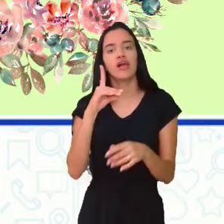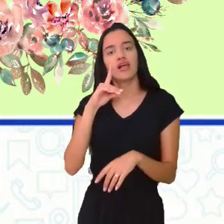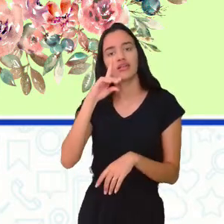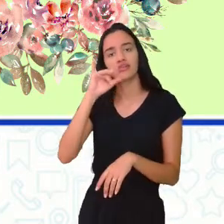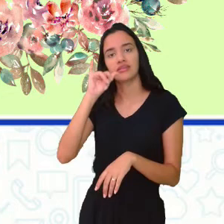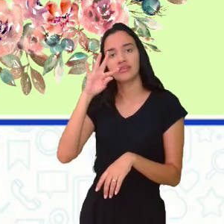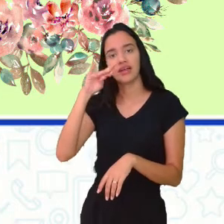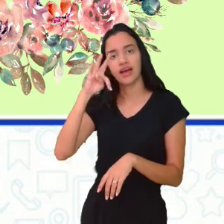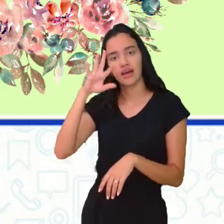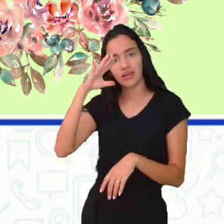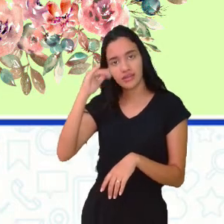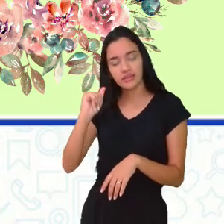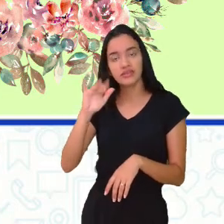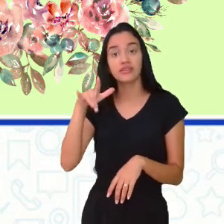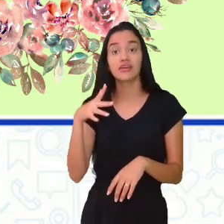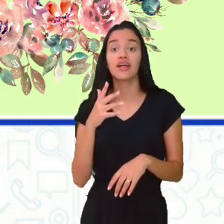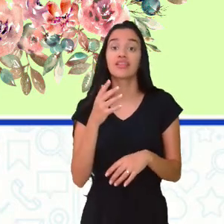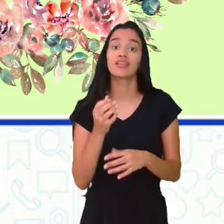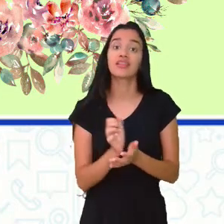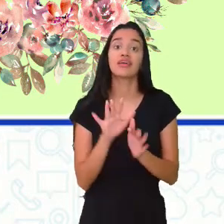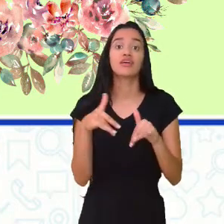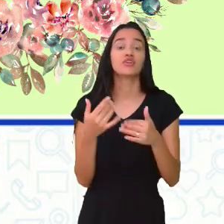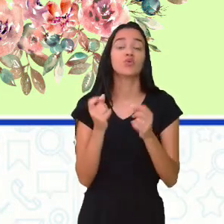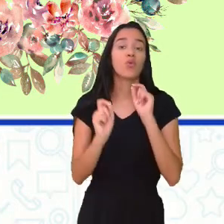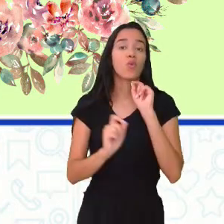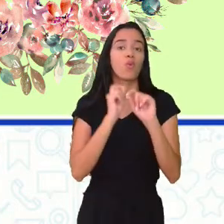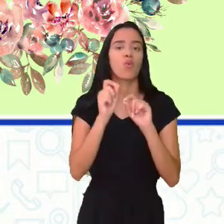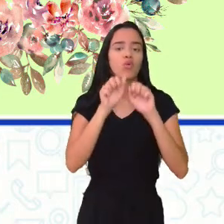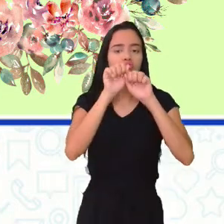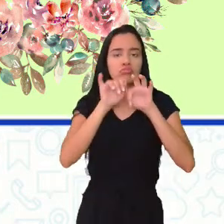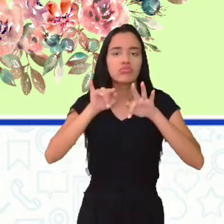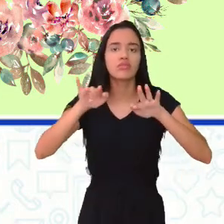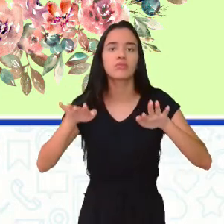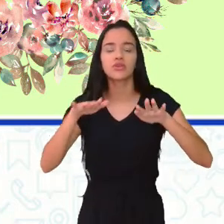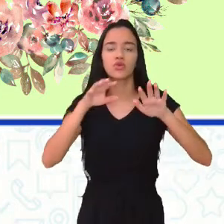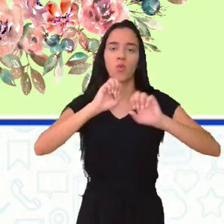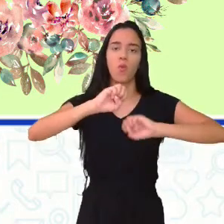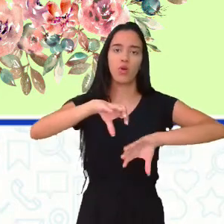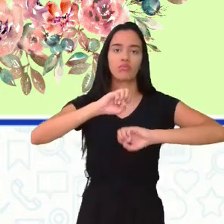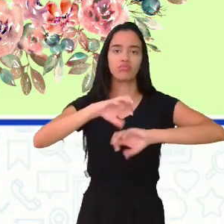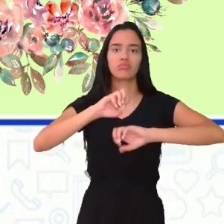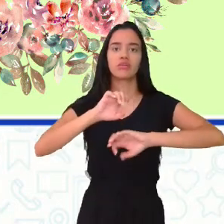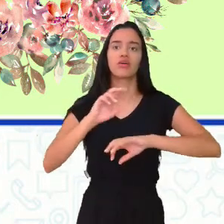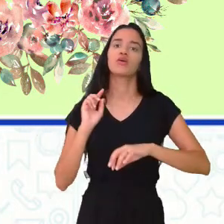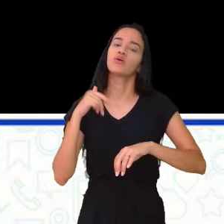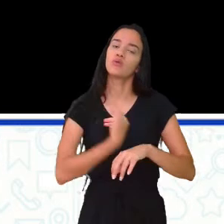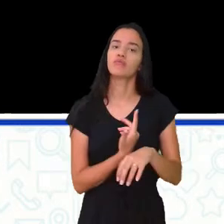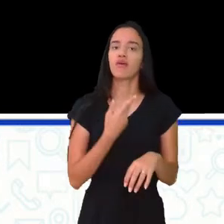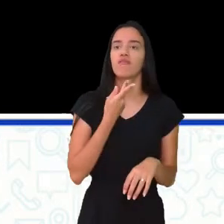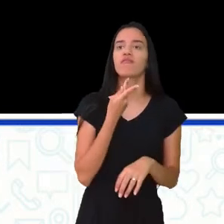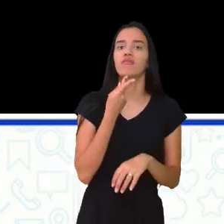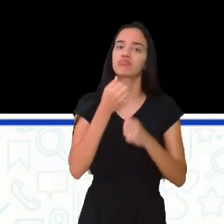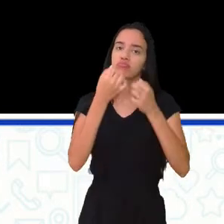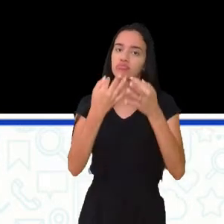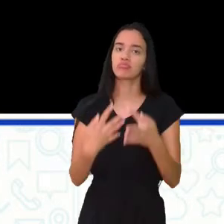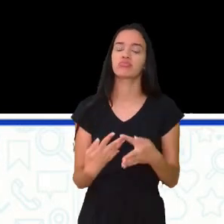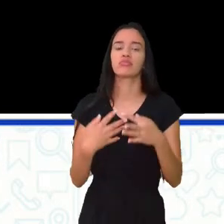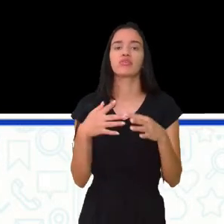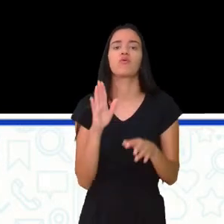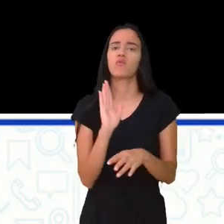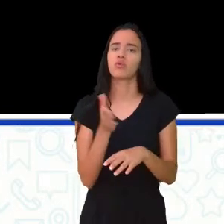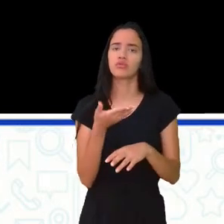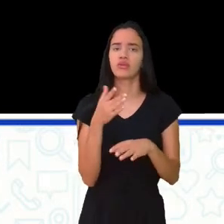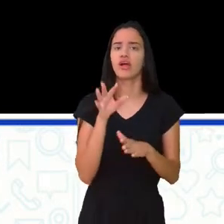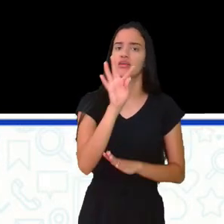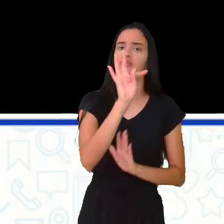na intenção de transmitir esse ensinamento, como já falamos aqui. E aí, no